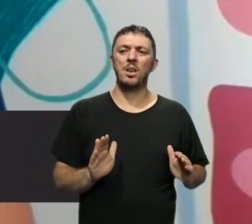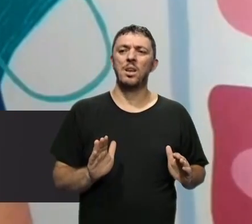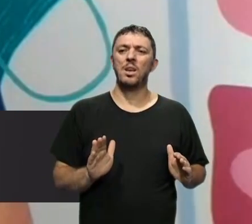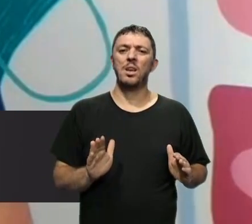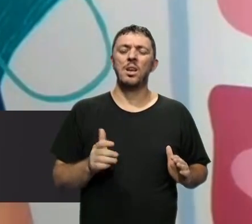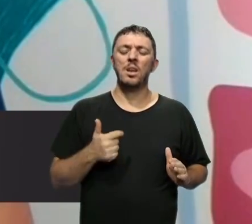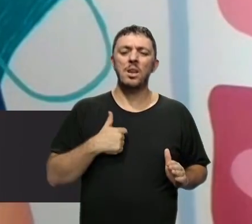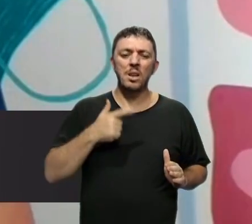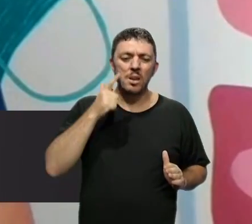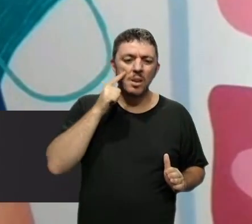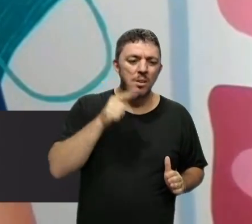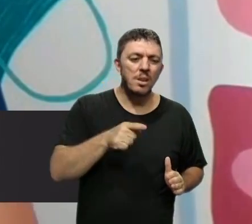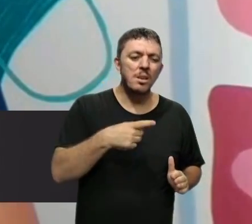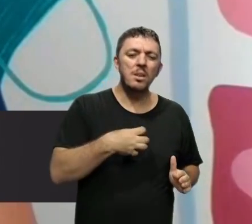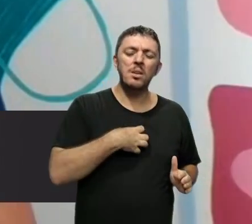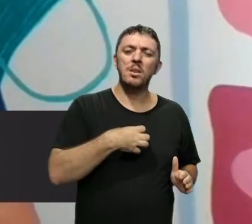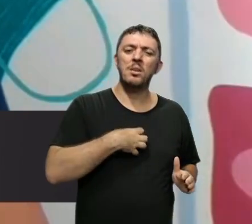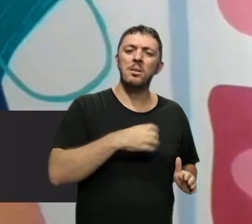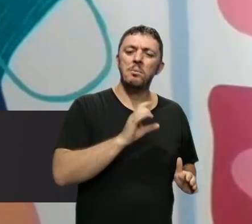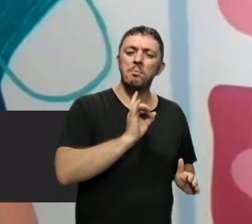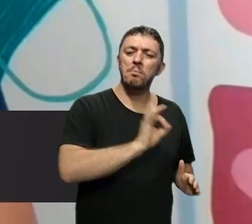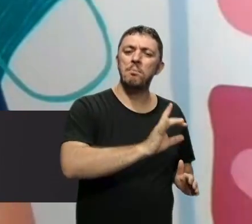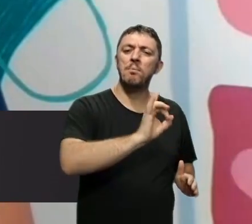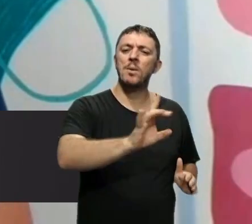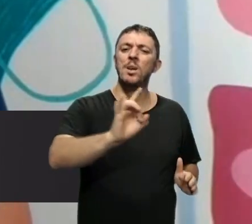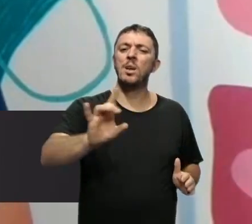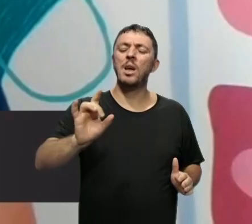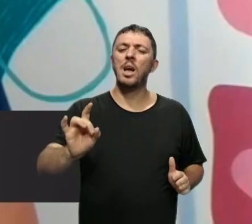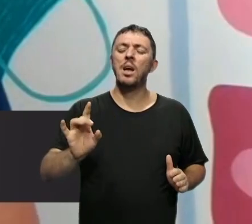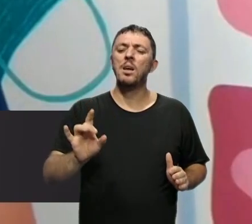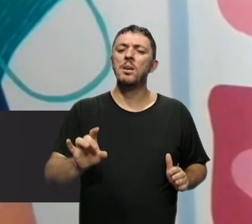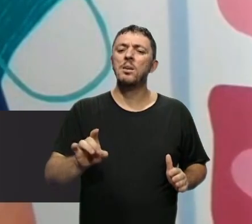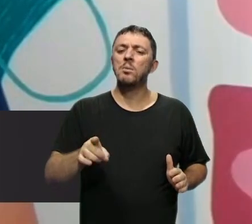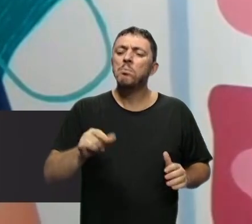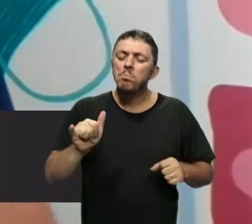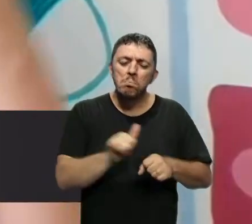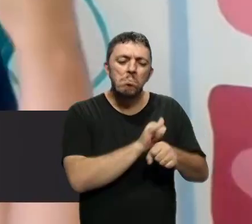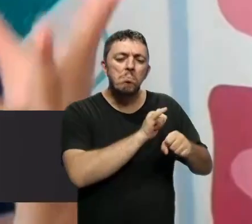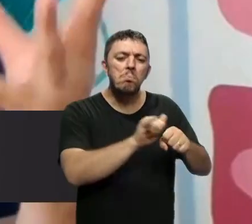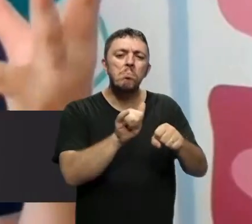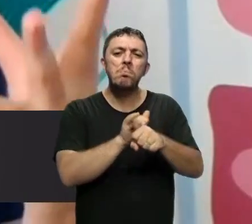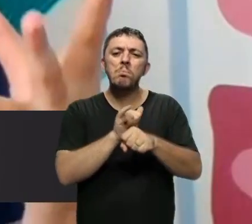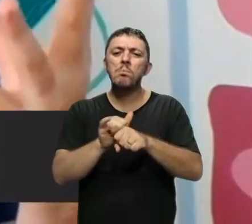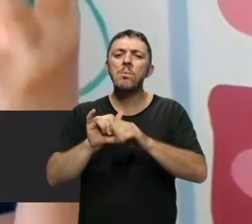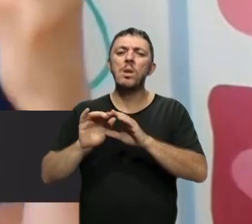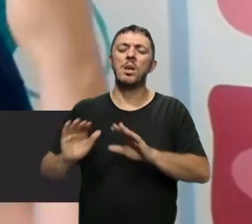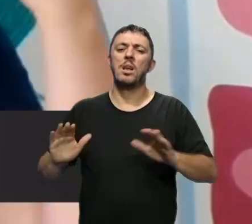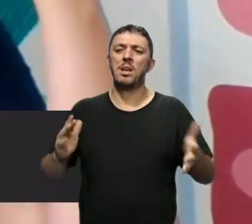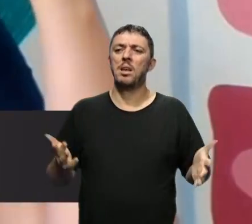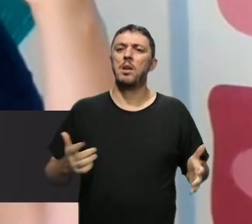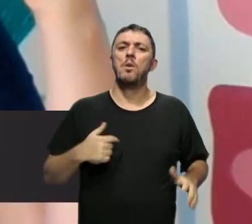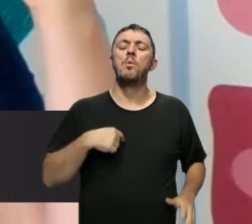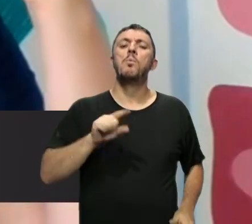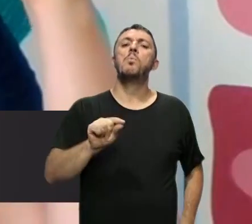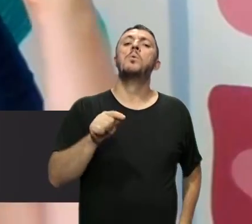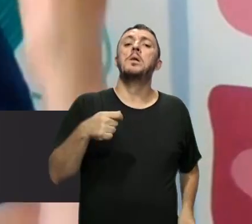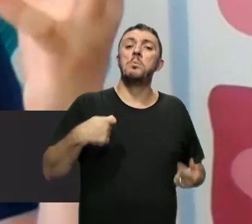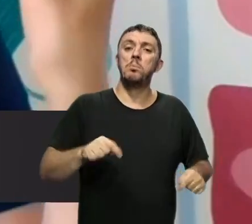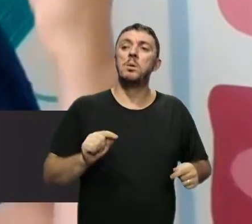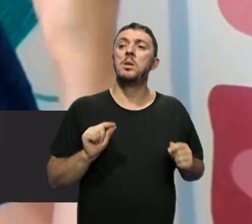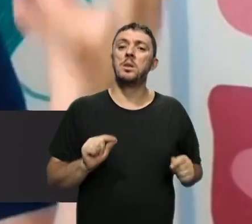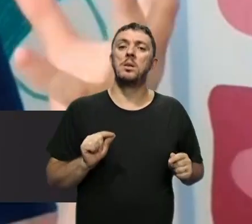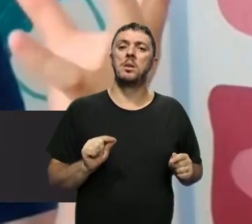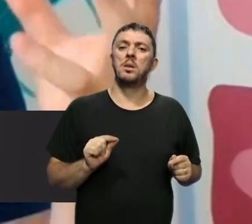essas maneiras de fazer isso acontecer. Então, se é a documentação que